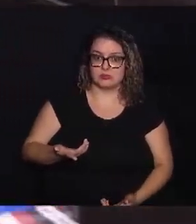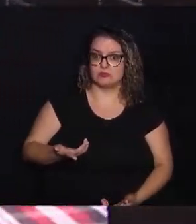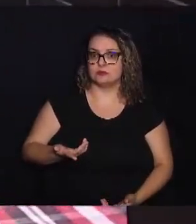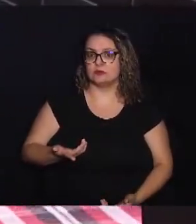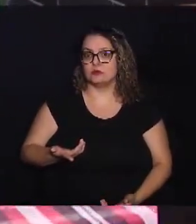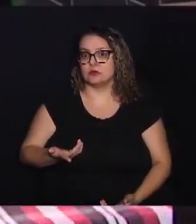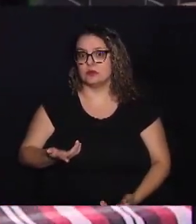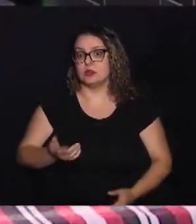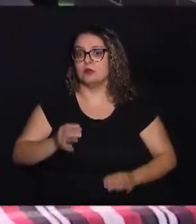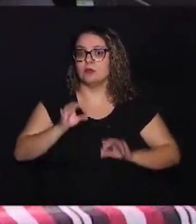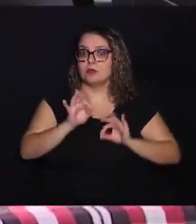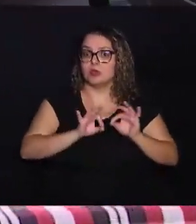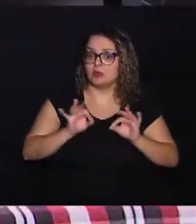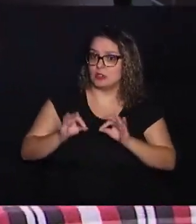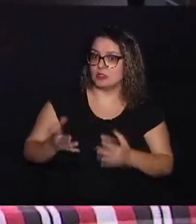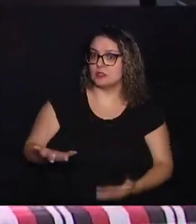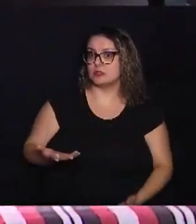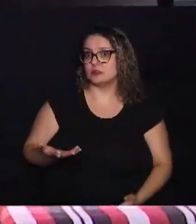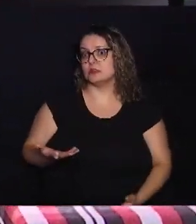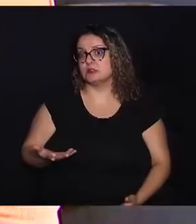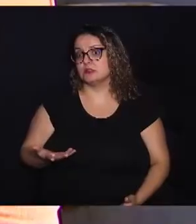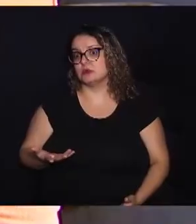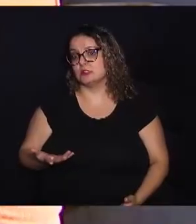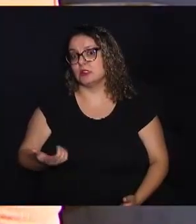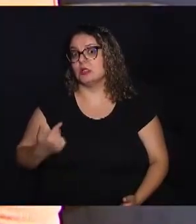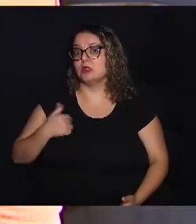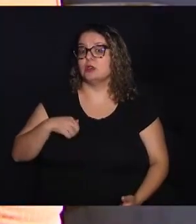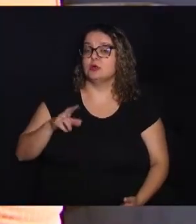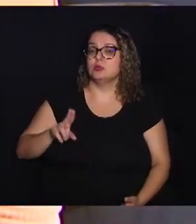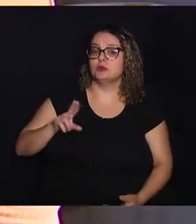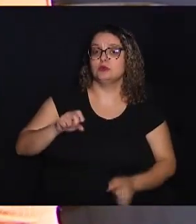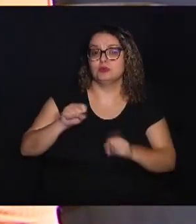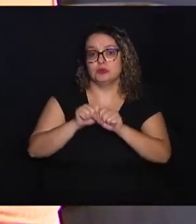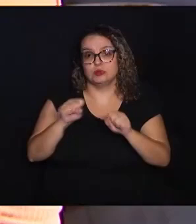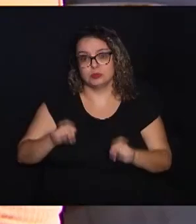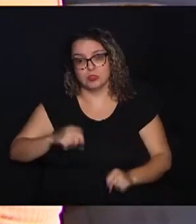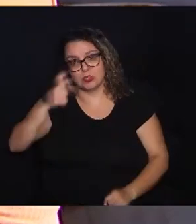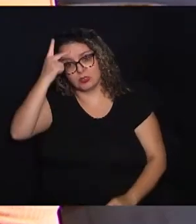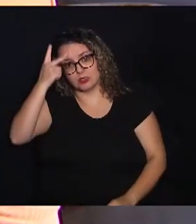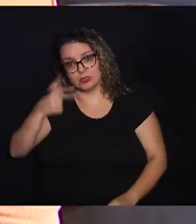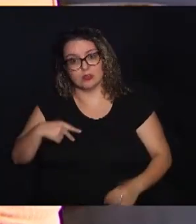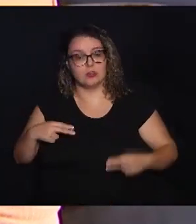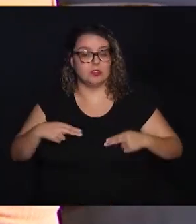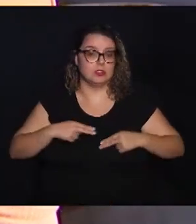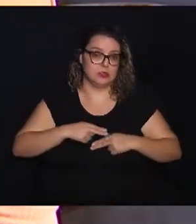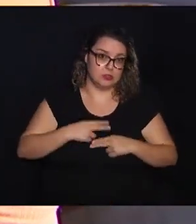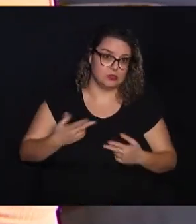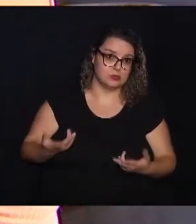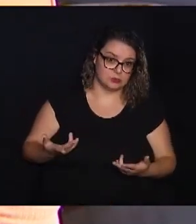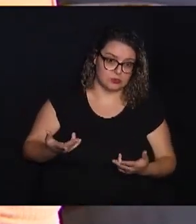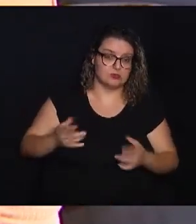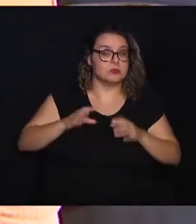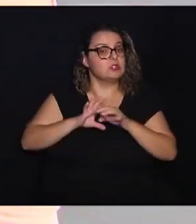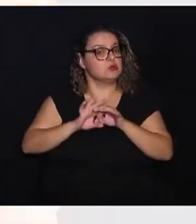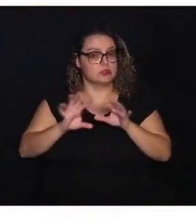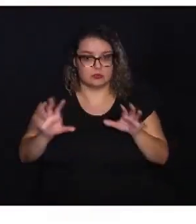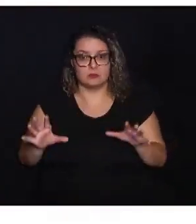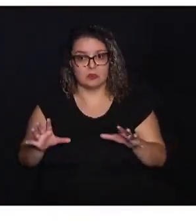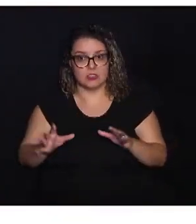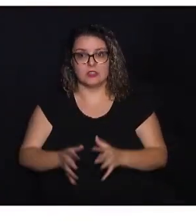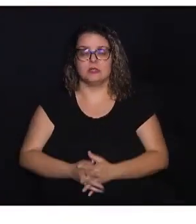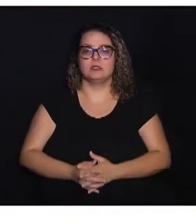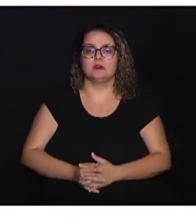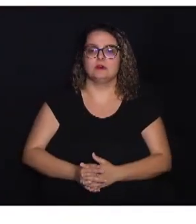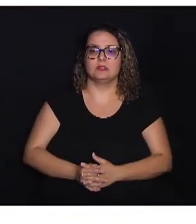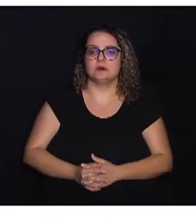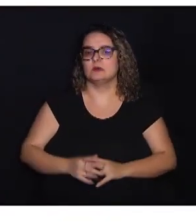para organização, e eu uso um sistema que o próprio Sebrae disponibiliza. Então,